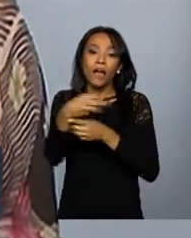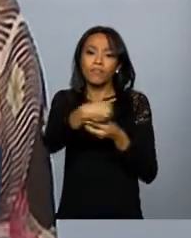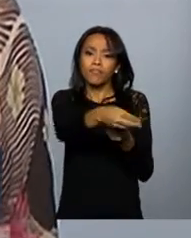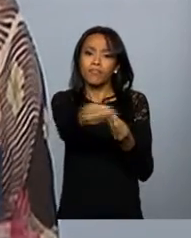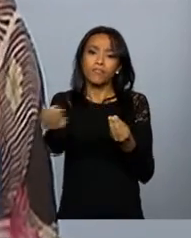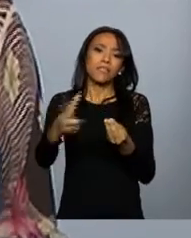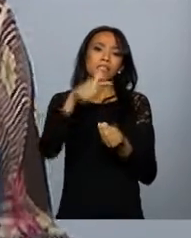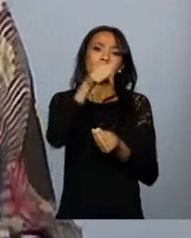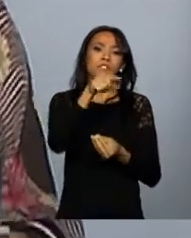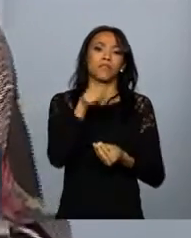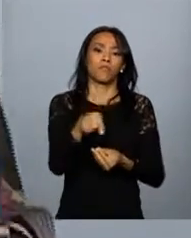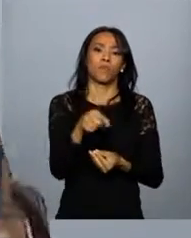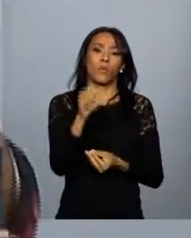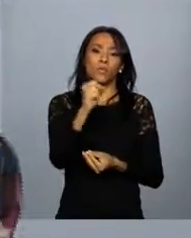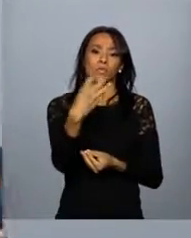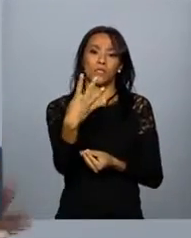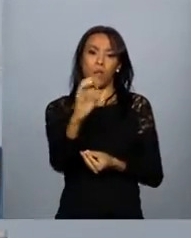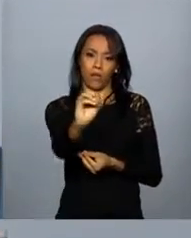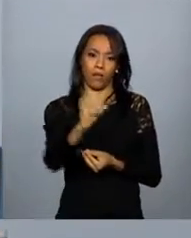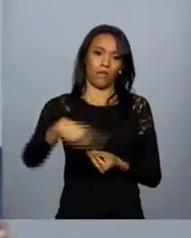7.840 famílias. São